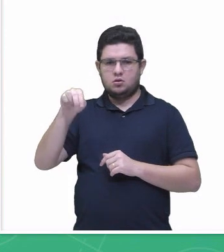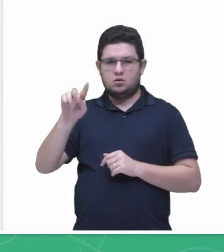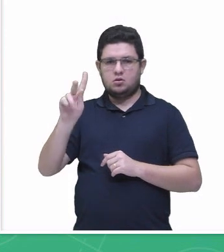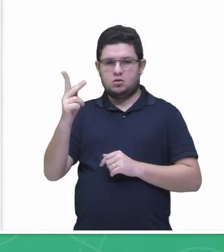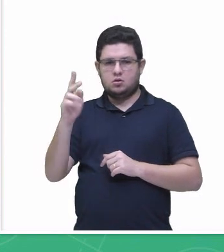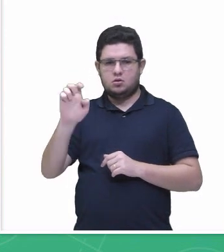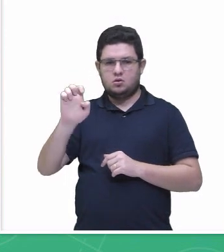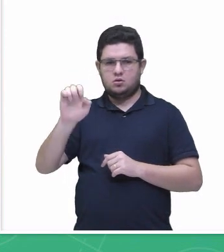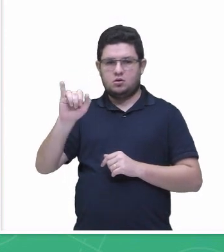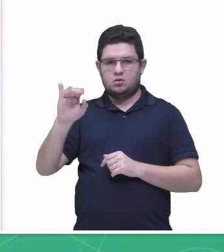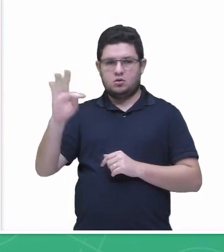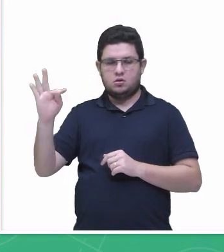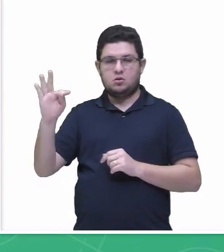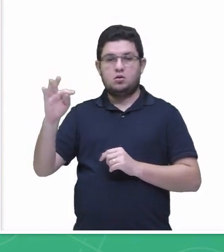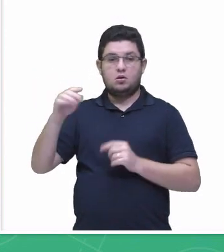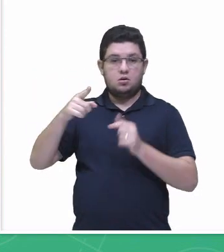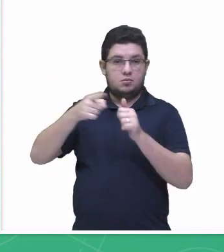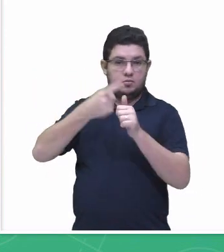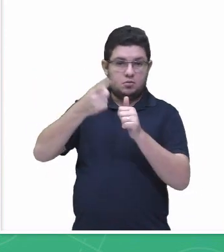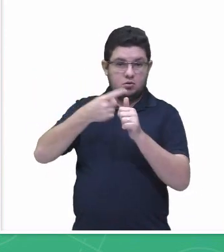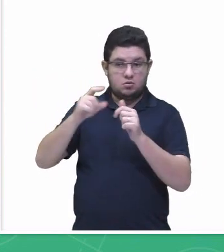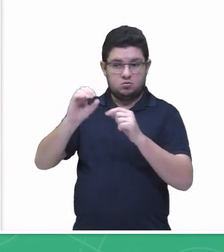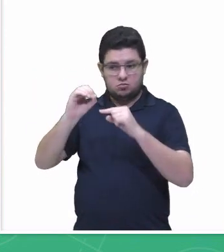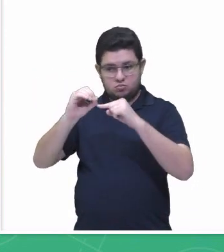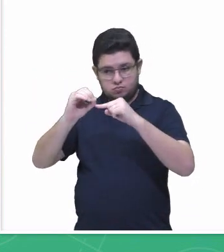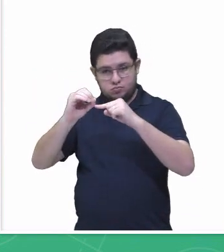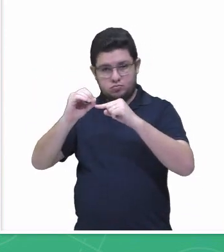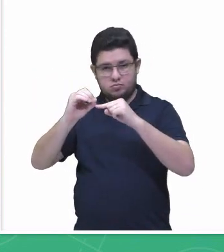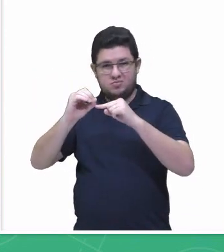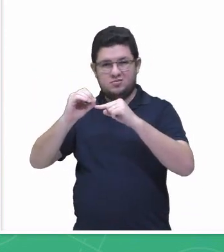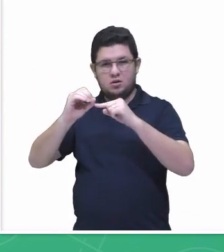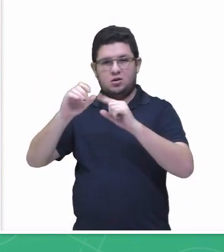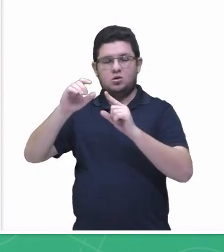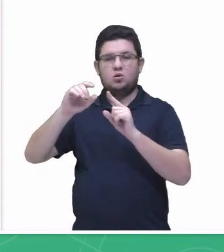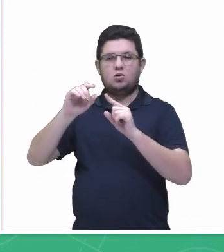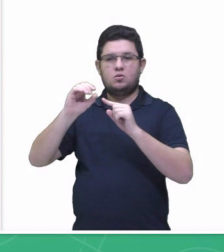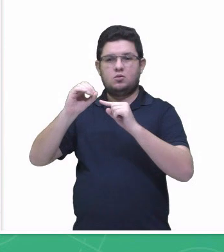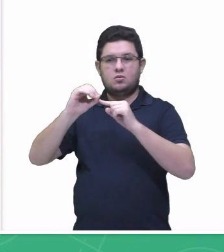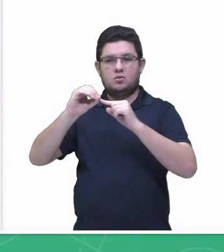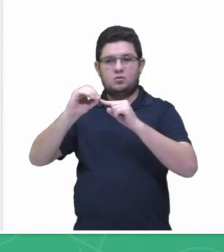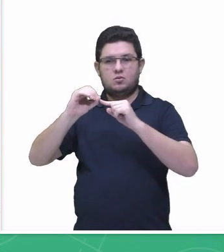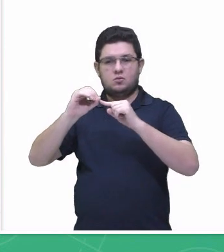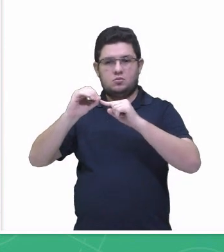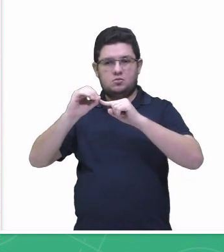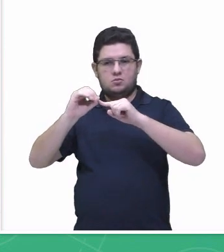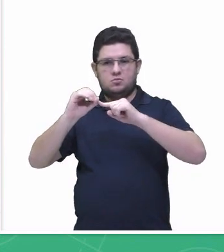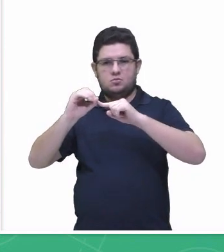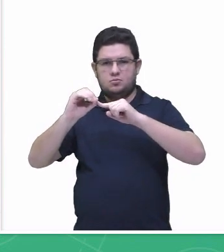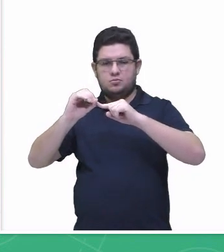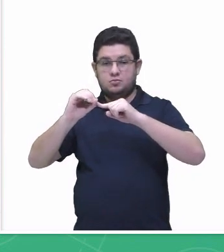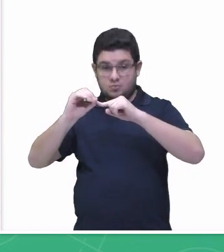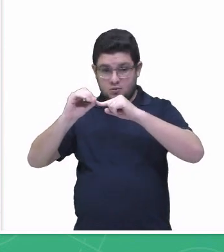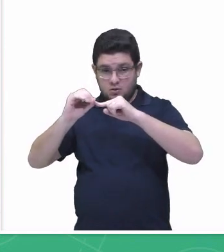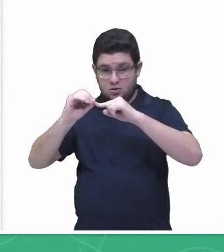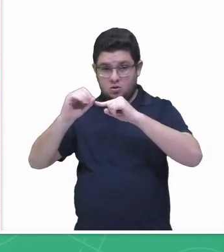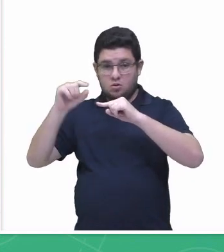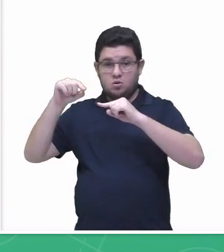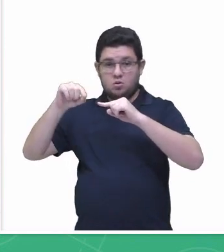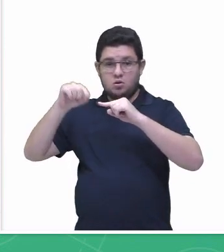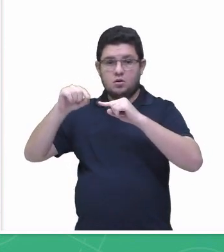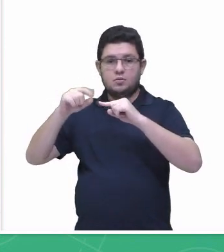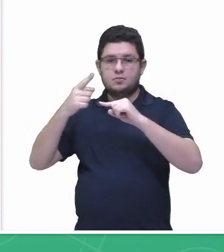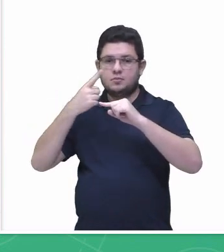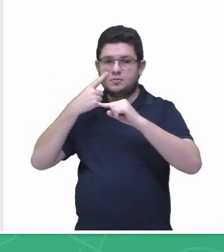grau Fahrenheit, correspondente à temperatura obtida ao se misturar uma porção de cloreto de amônia com